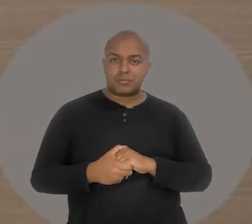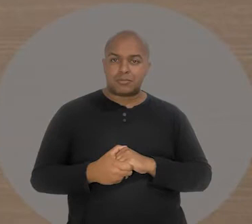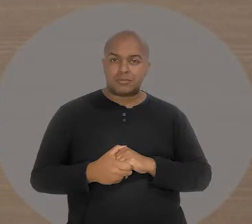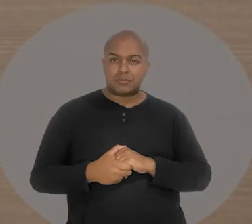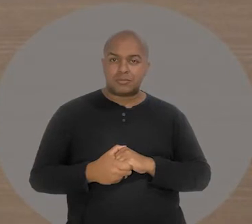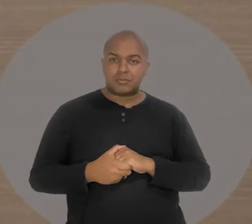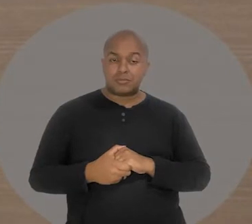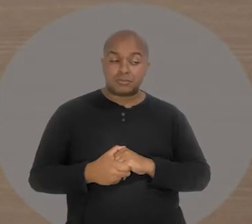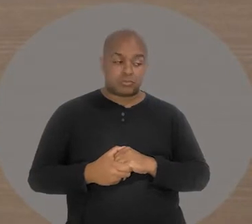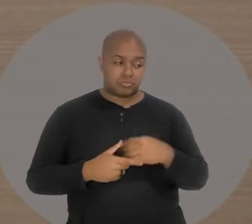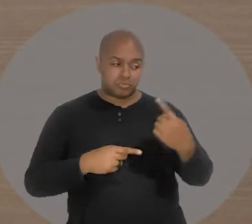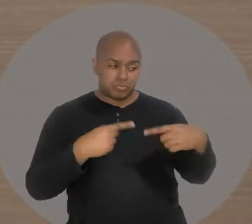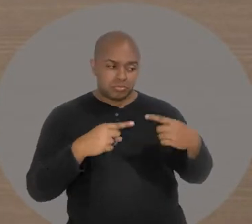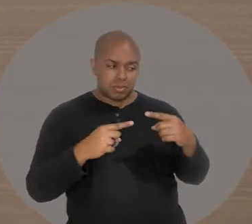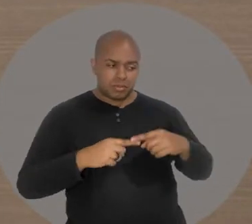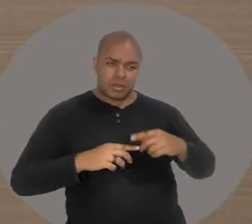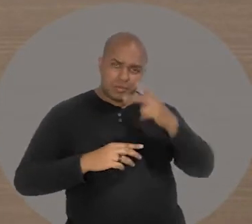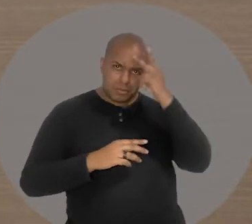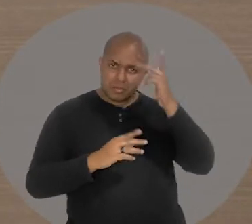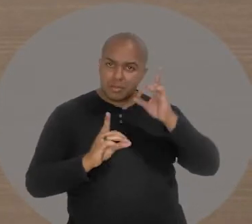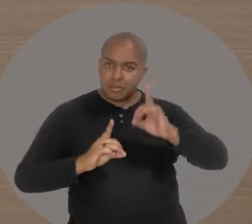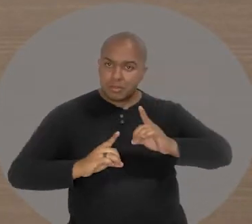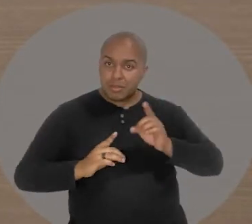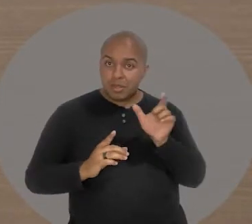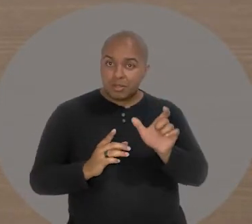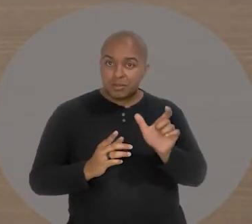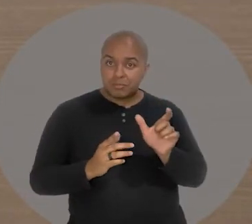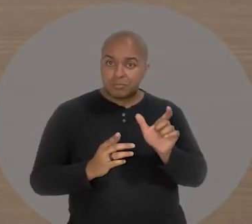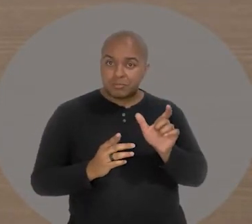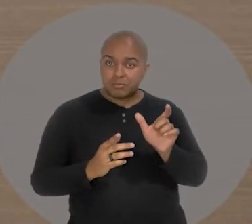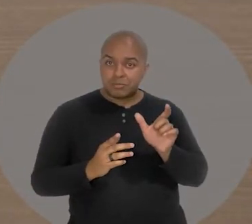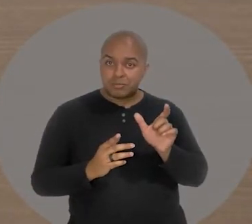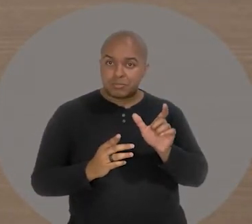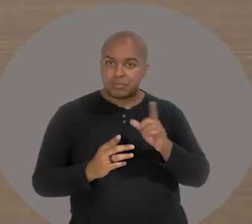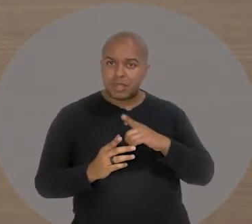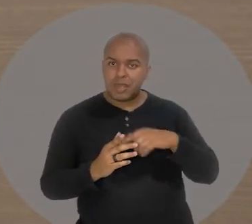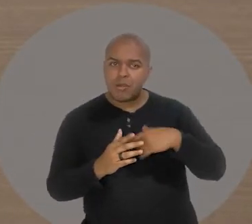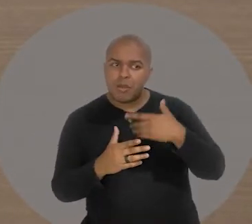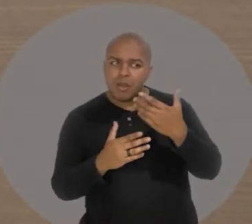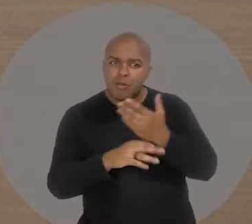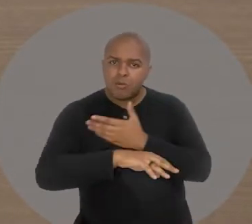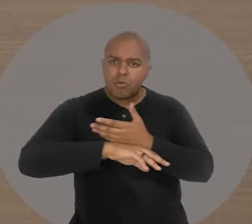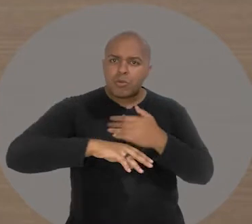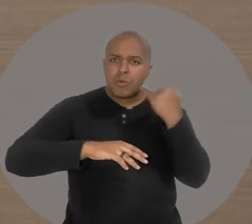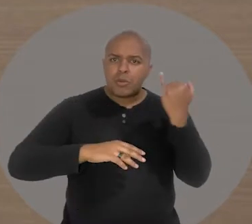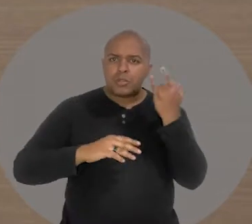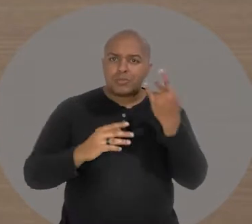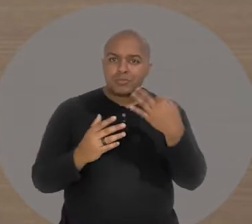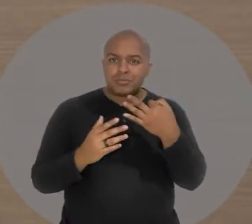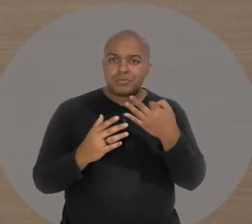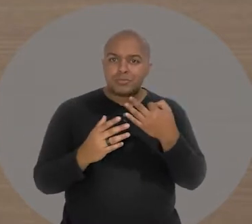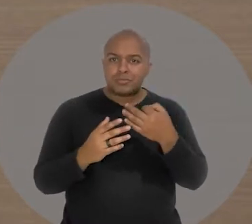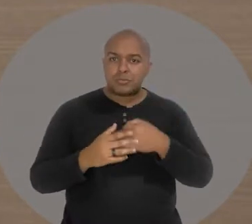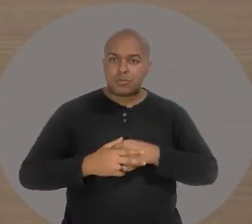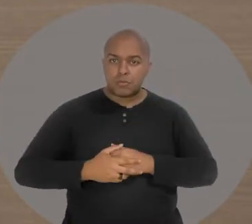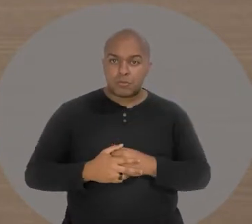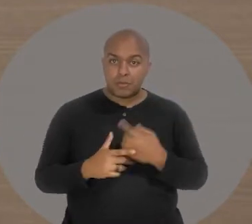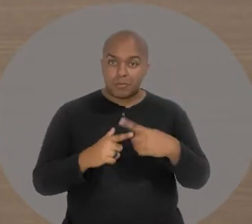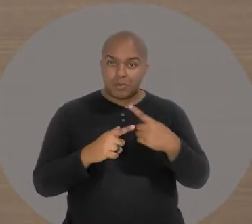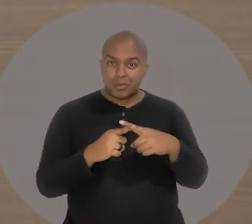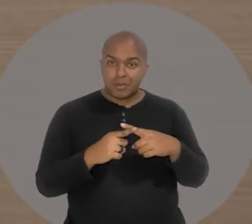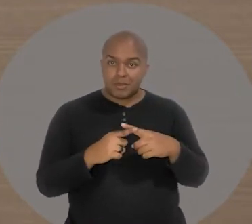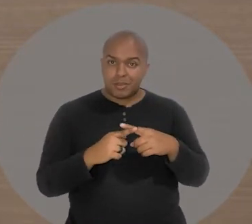O debate sobre as pessoas com deficiência é um ato fundamental, porque